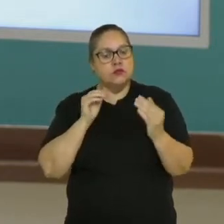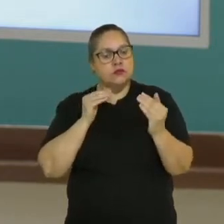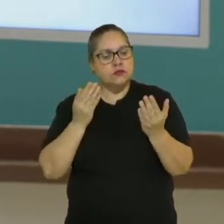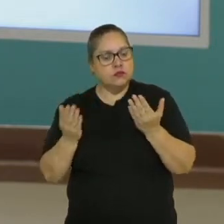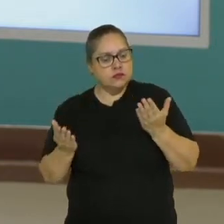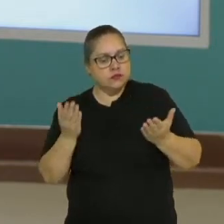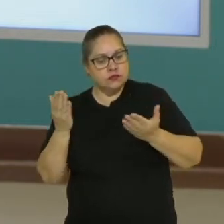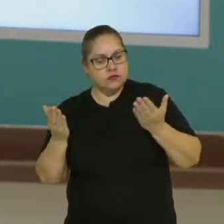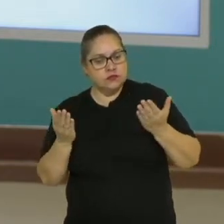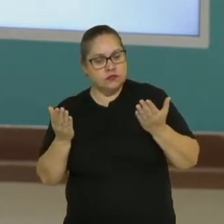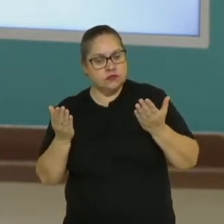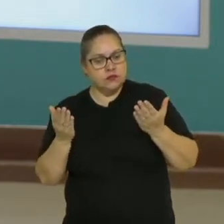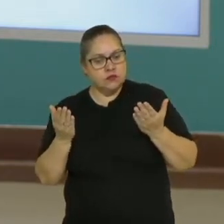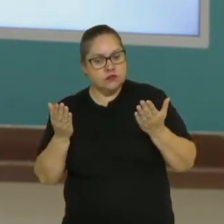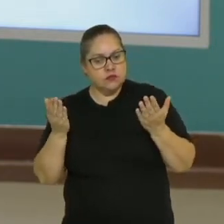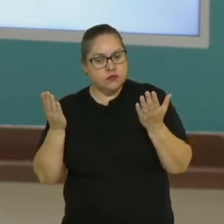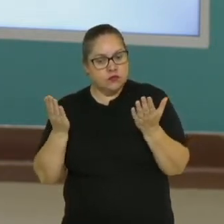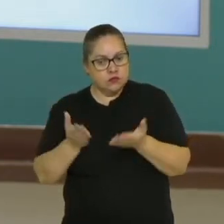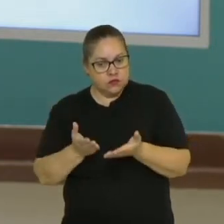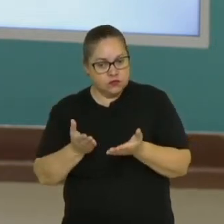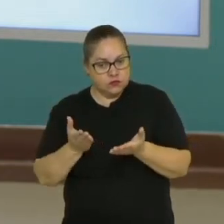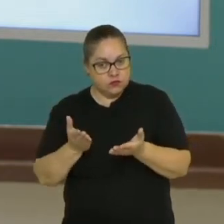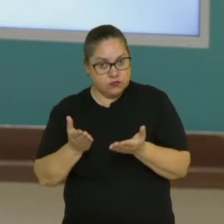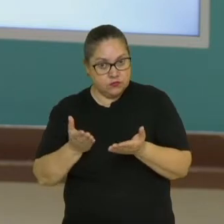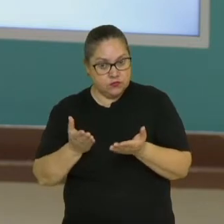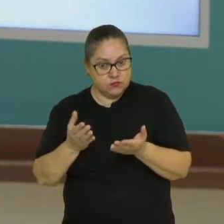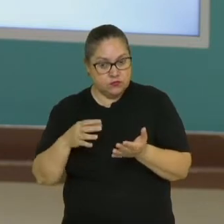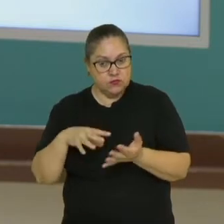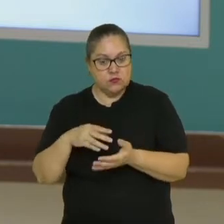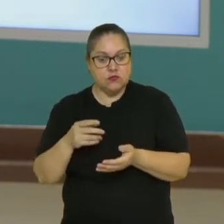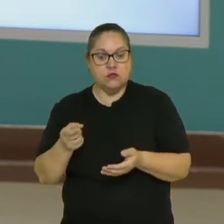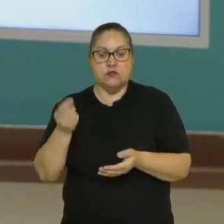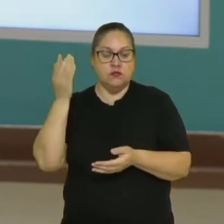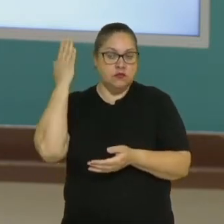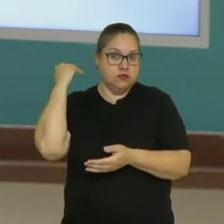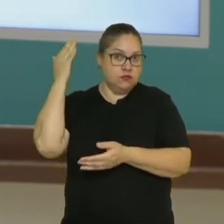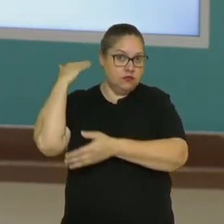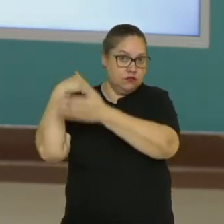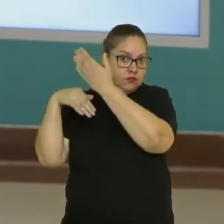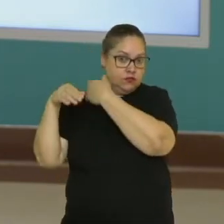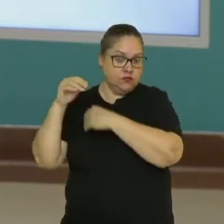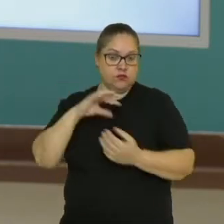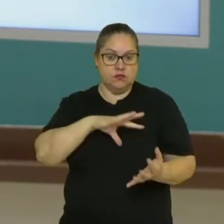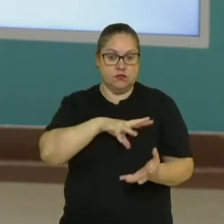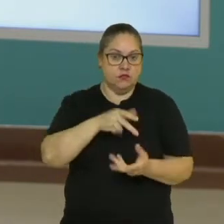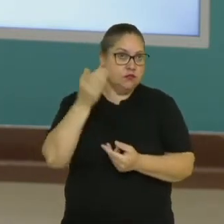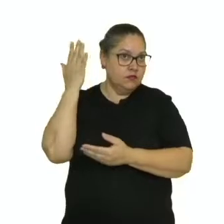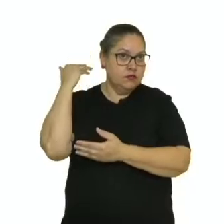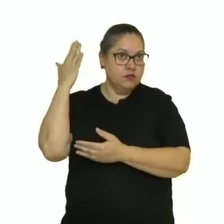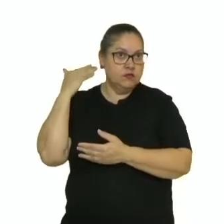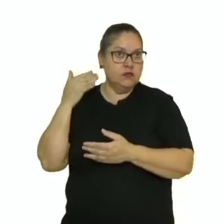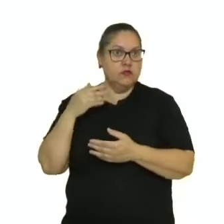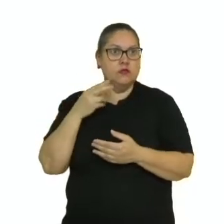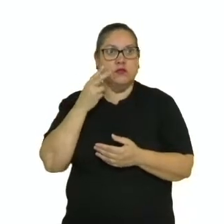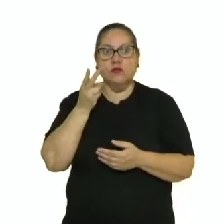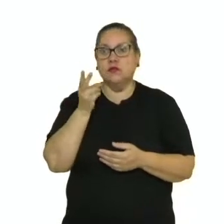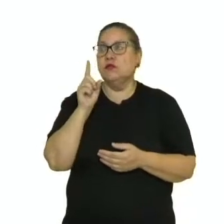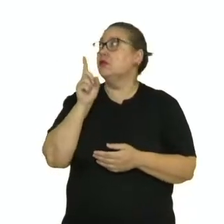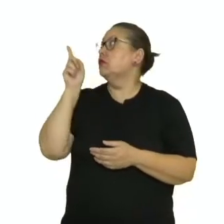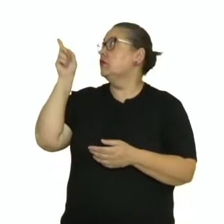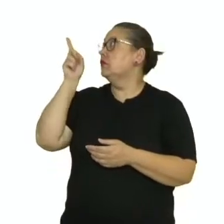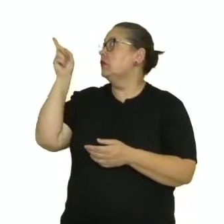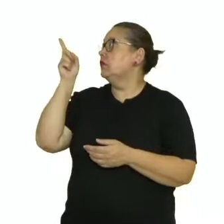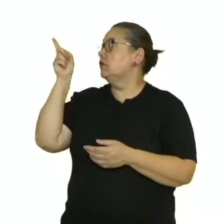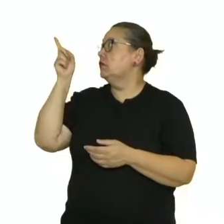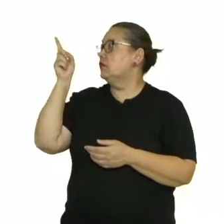a Terra, o nosso planeta, hoje com a Terra primitiva. Dê uma olhada